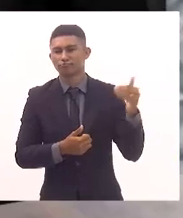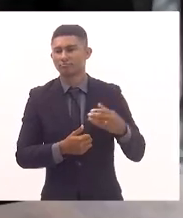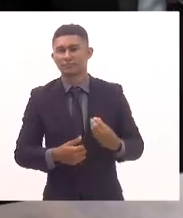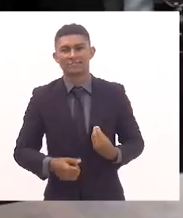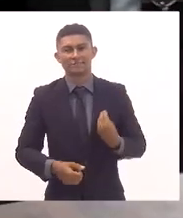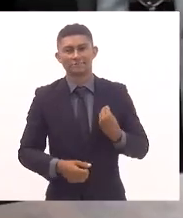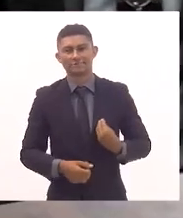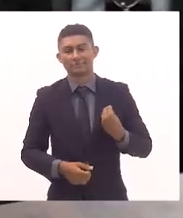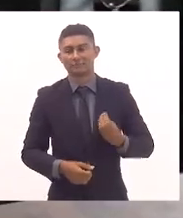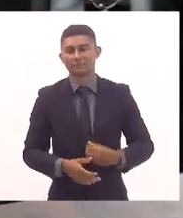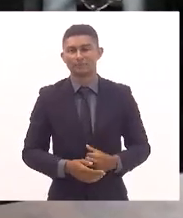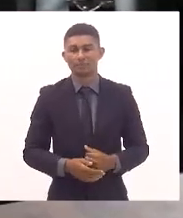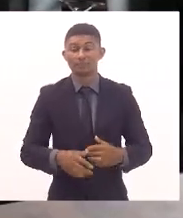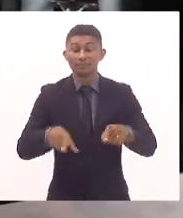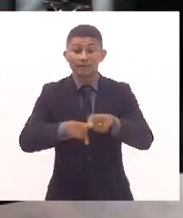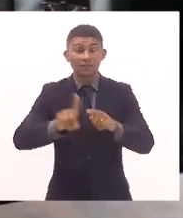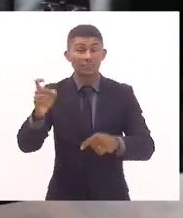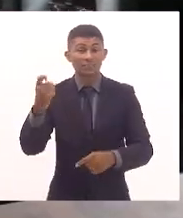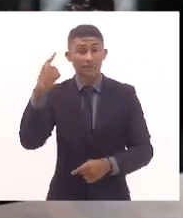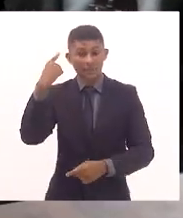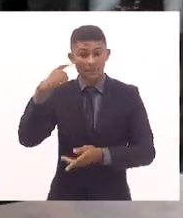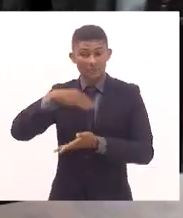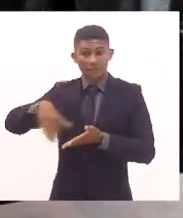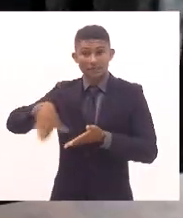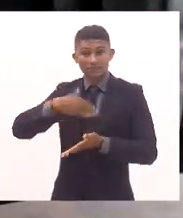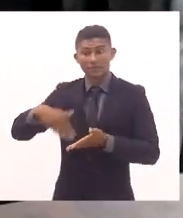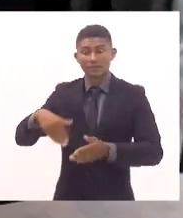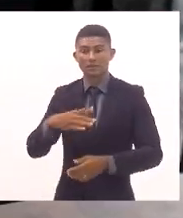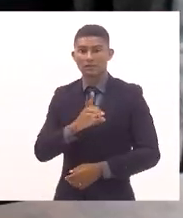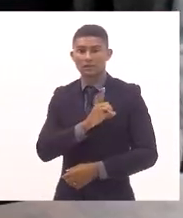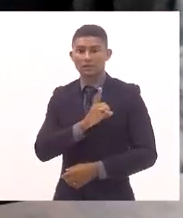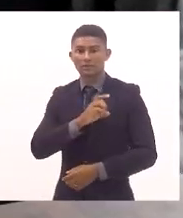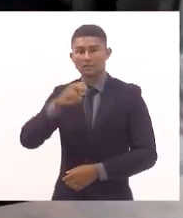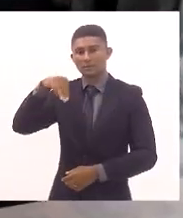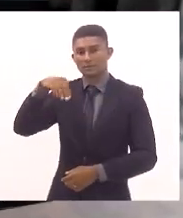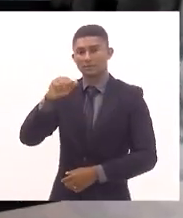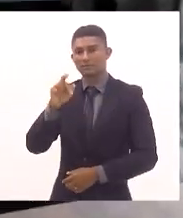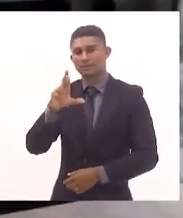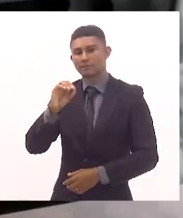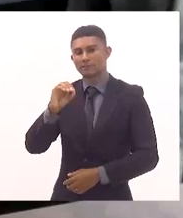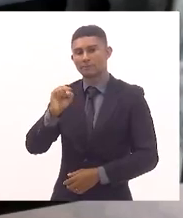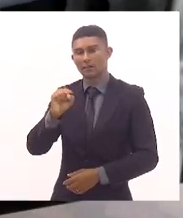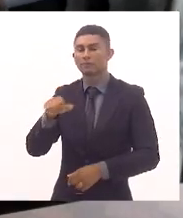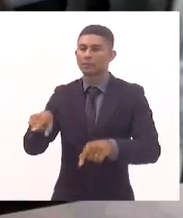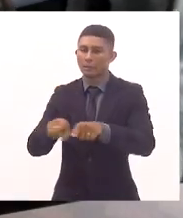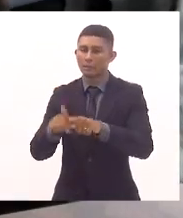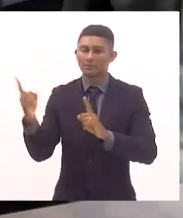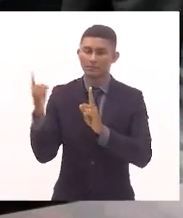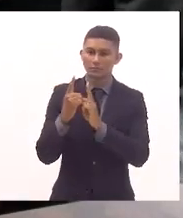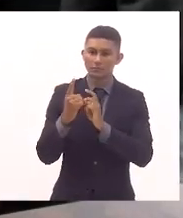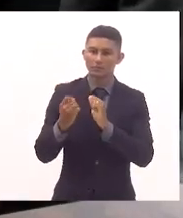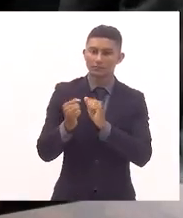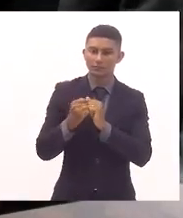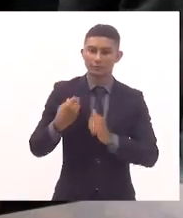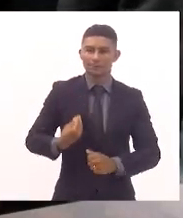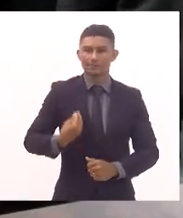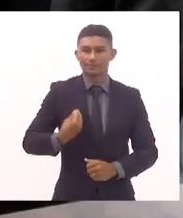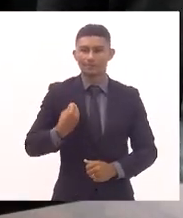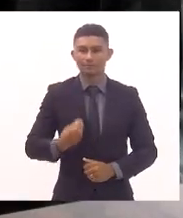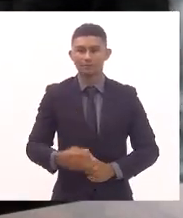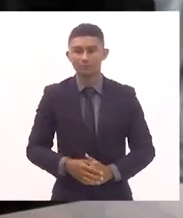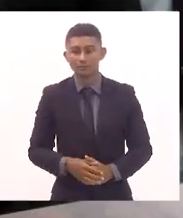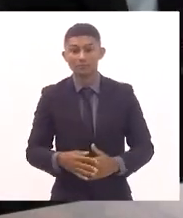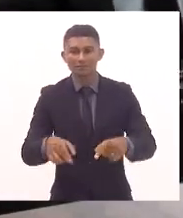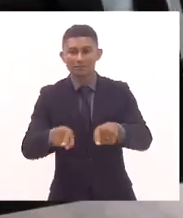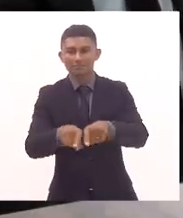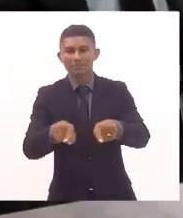Ao ex-secretário de Polícia Civil, delegado Marcos Vinícius, que esteve presente conosco. Fazer uma saudação ao